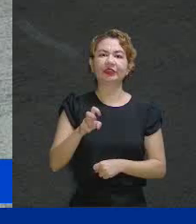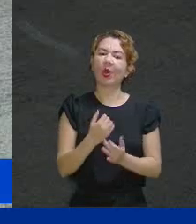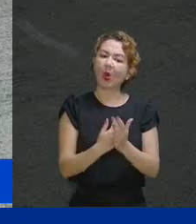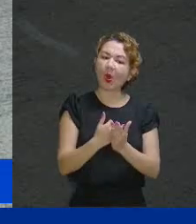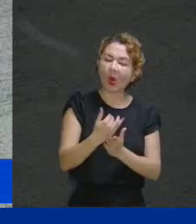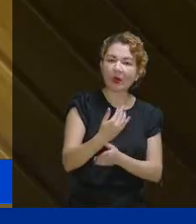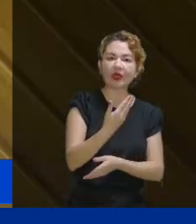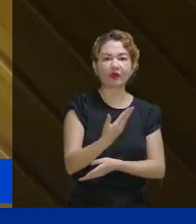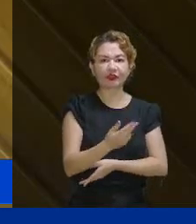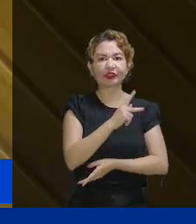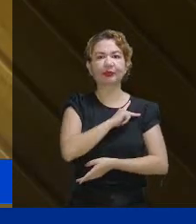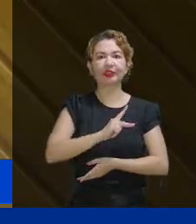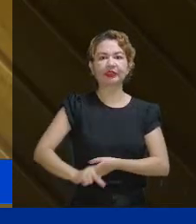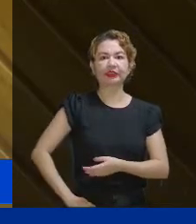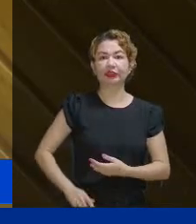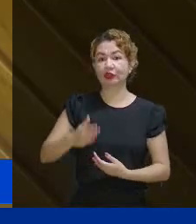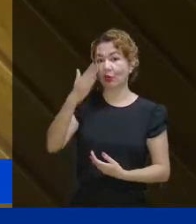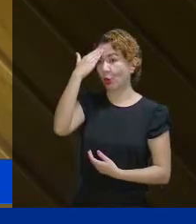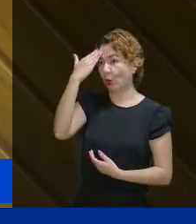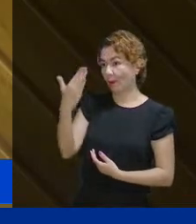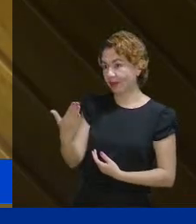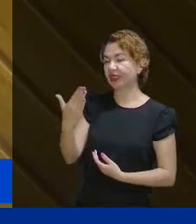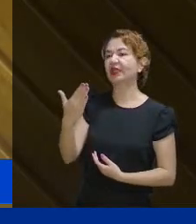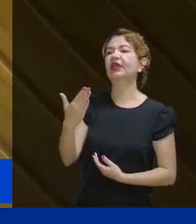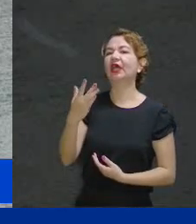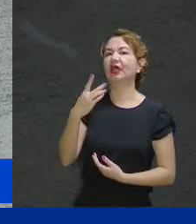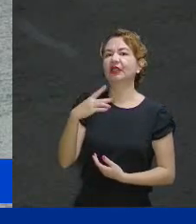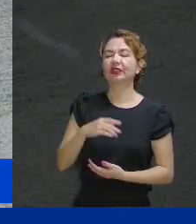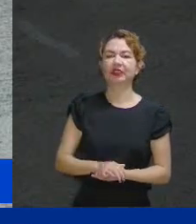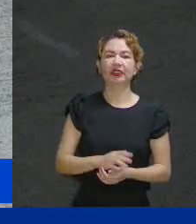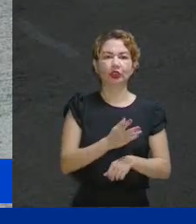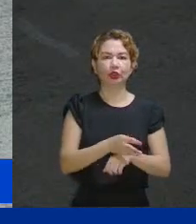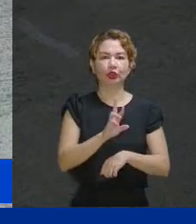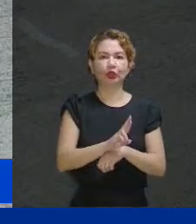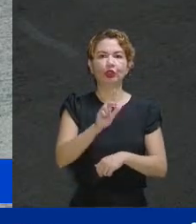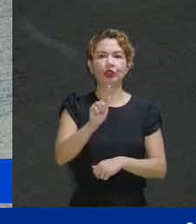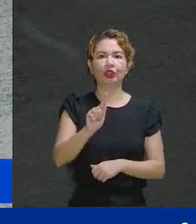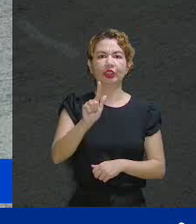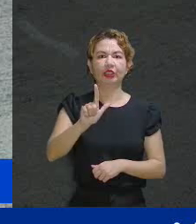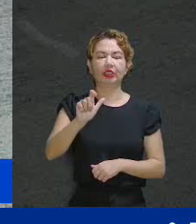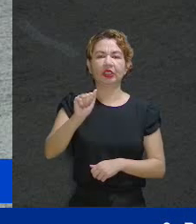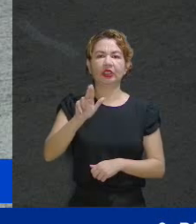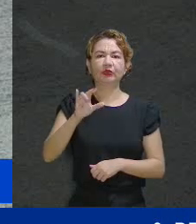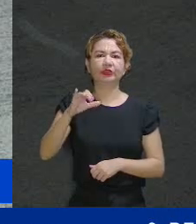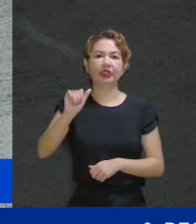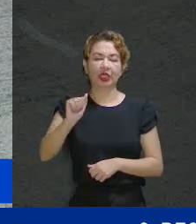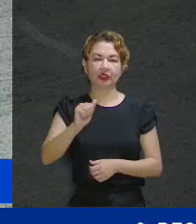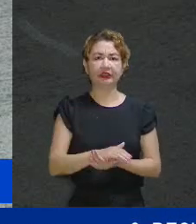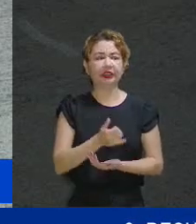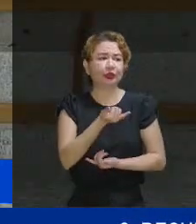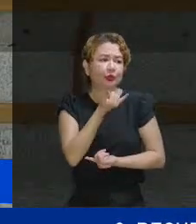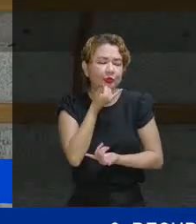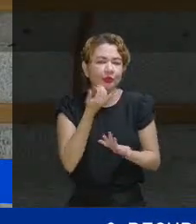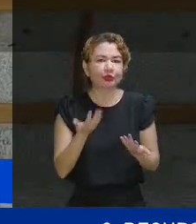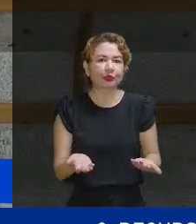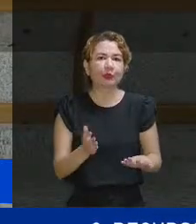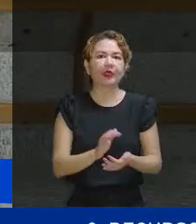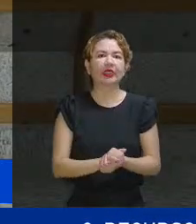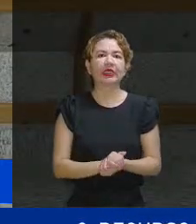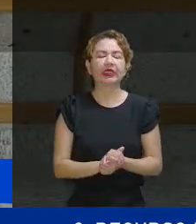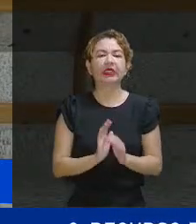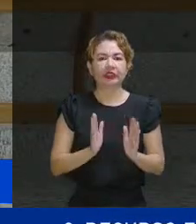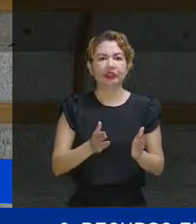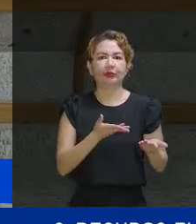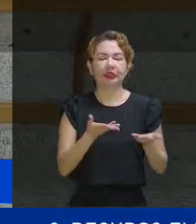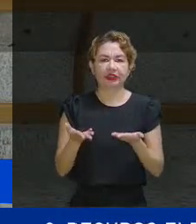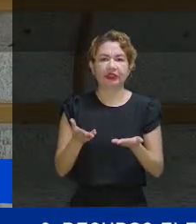presidência aqui nesta casa. Muito obrigado, doutora Gláucia. Eu peço desculpas, como recorrente ao Ministério Público, Imagem ampla do como a plenário. senhora fez